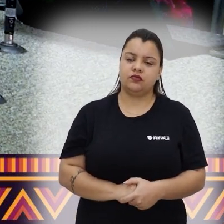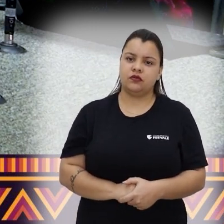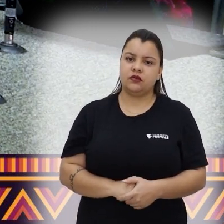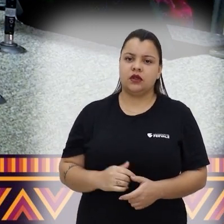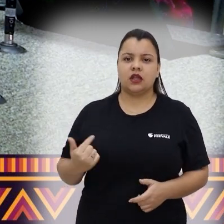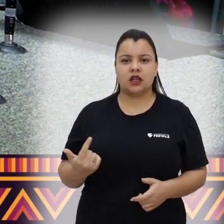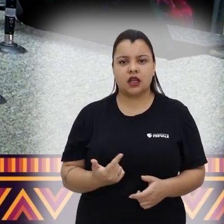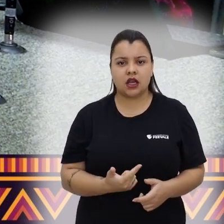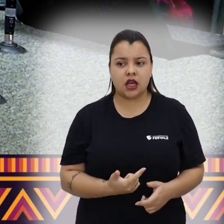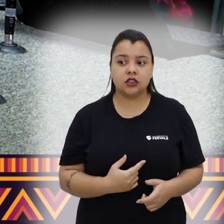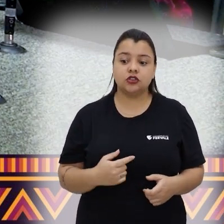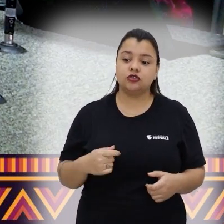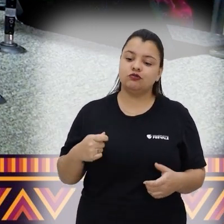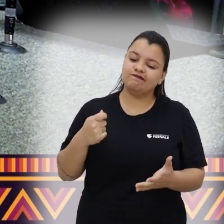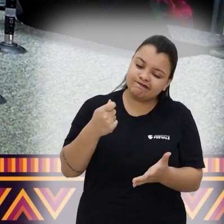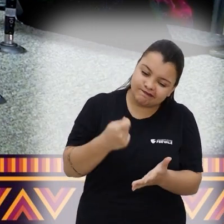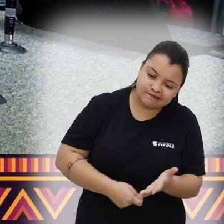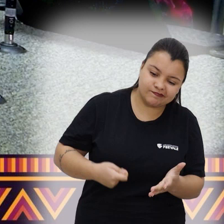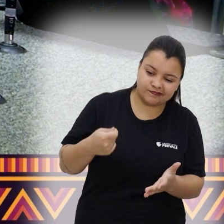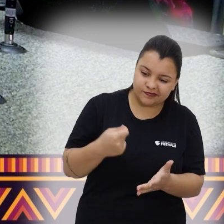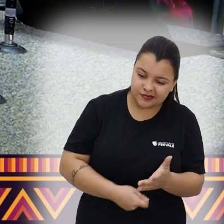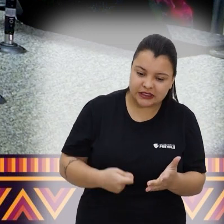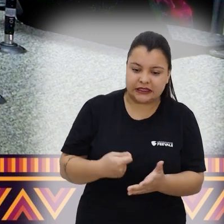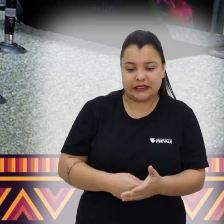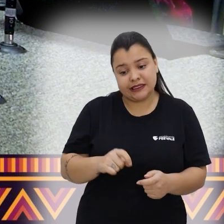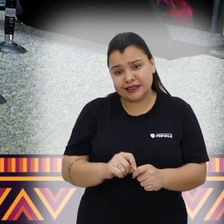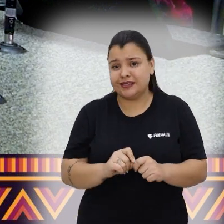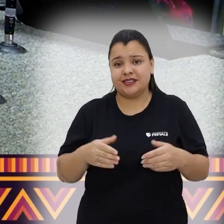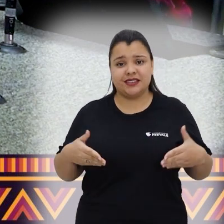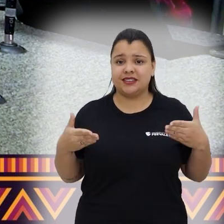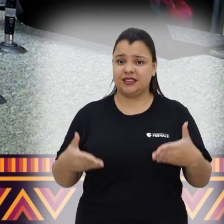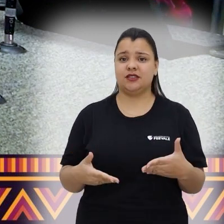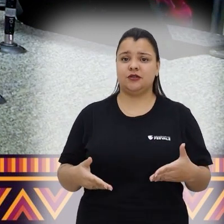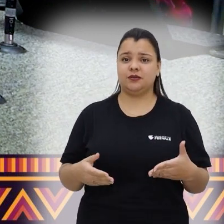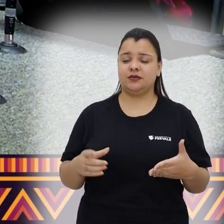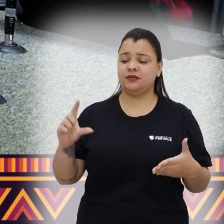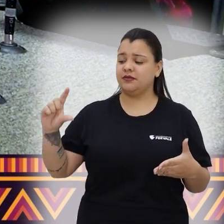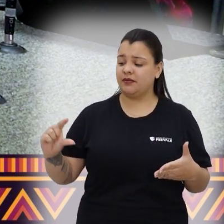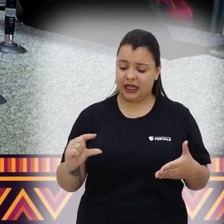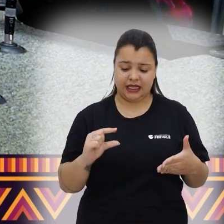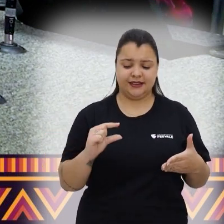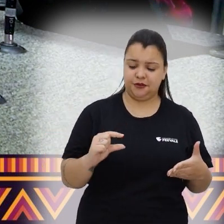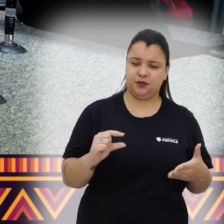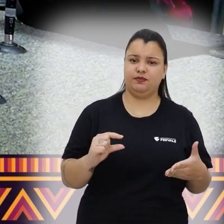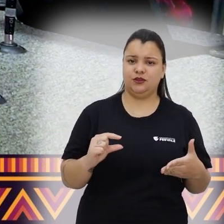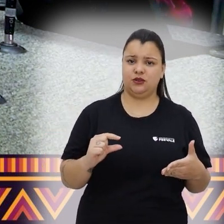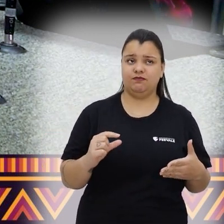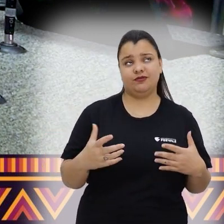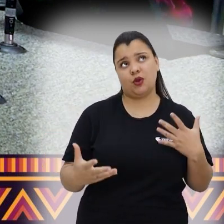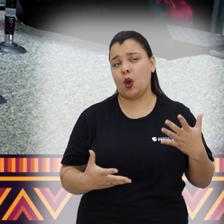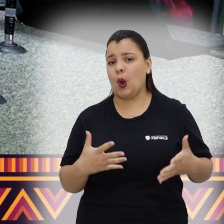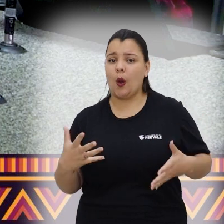Né? E a gente tenta pagar desta forma. Que é diminuindo, ou a tentativa de